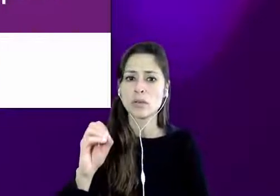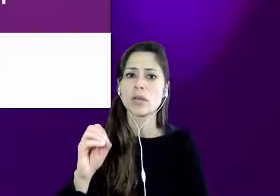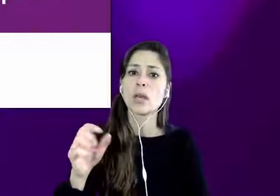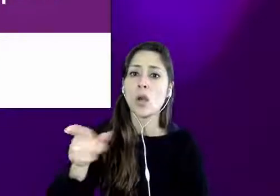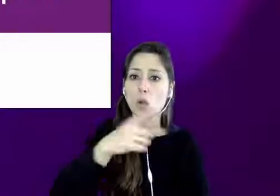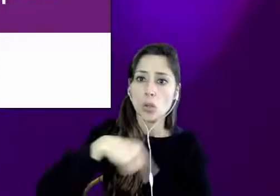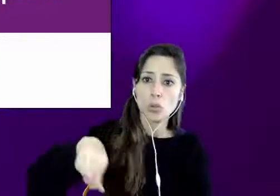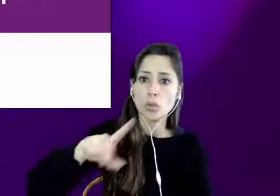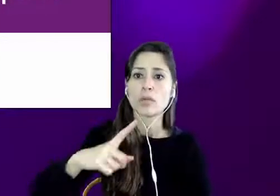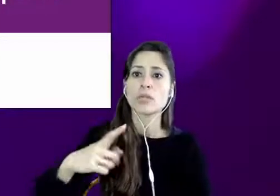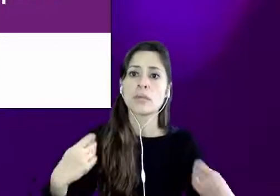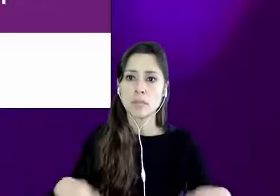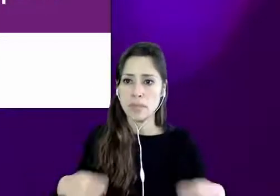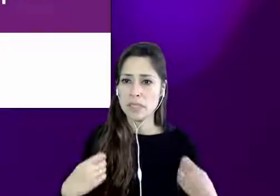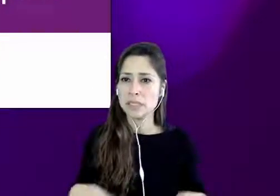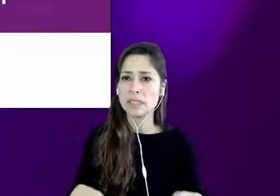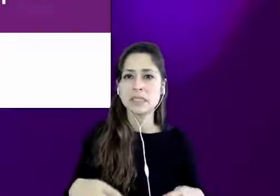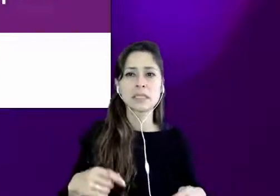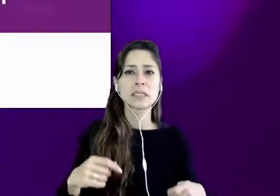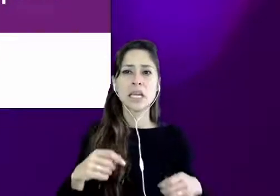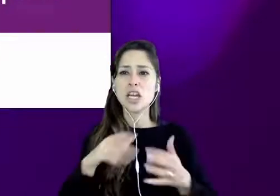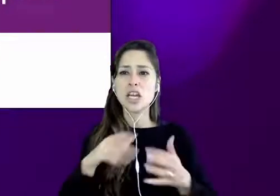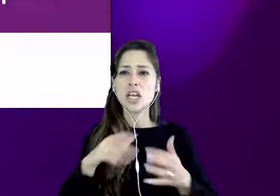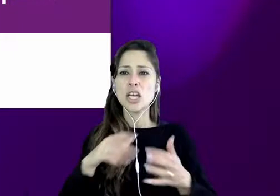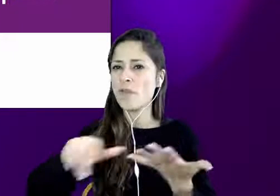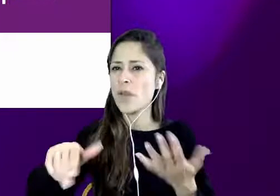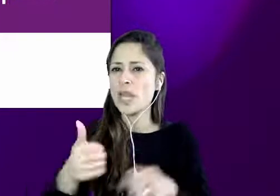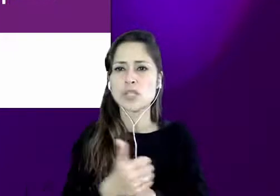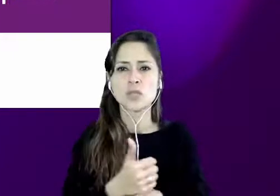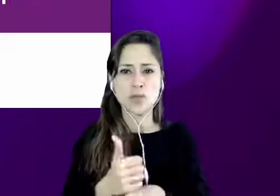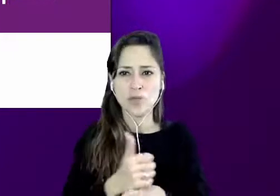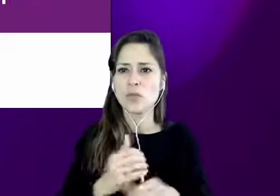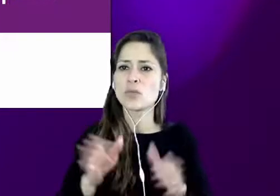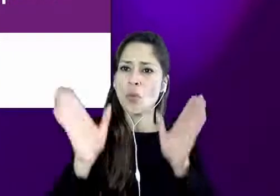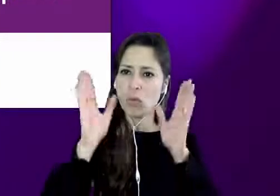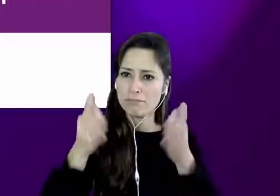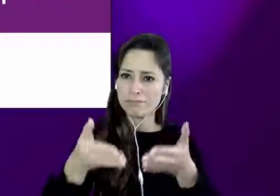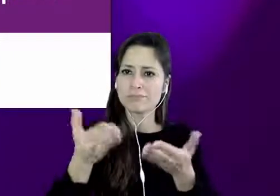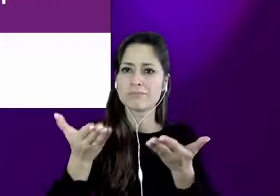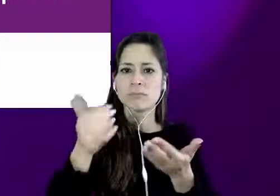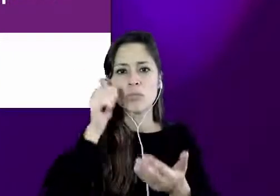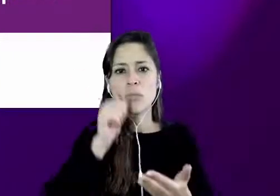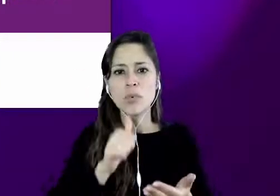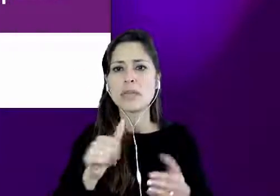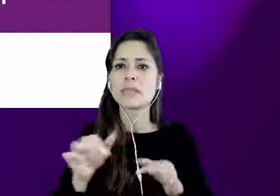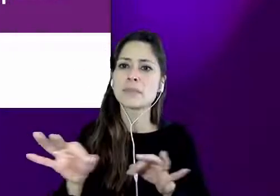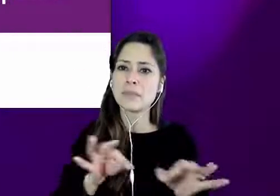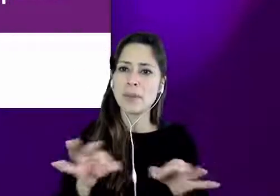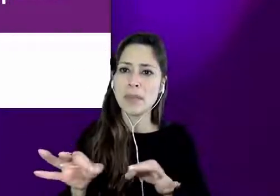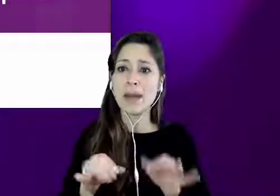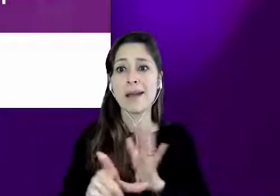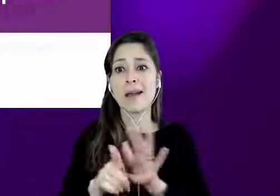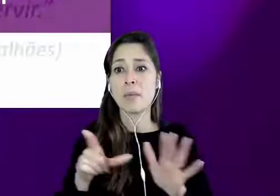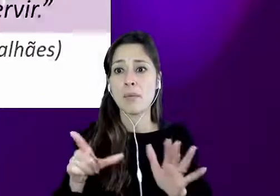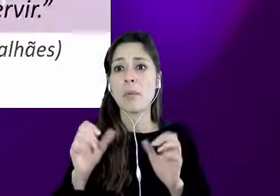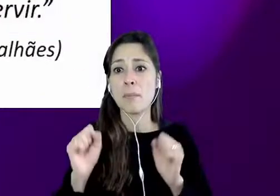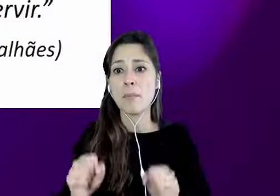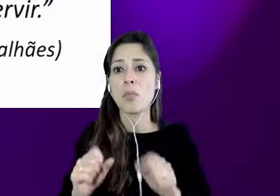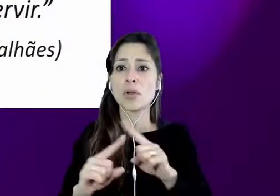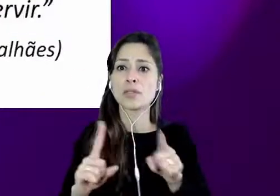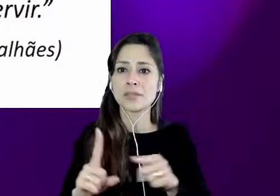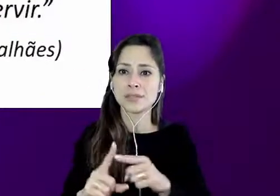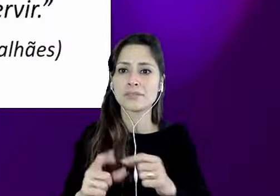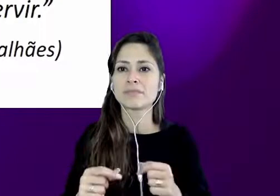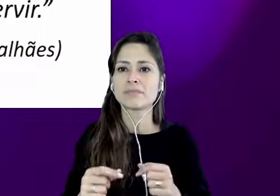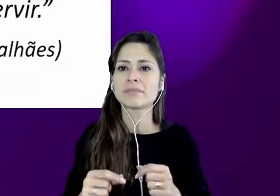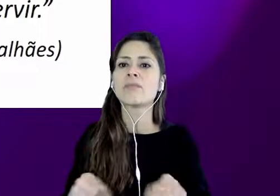com uma filosofia multiprofissional, com vários atores nesse sentido, e se preparar para o caráter dinâmico da pré-eclâmpsia. Eu encerro com uma frase